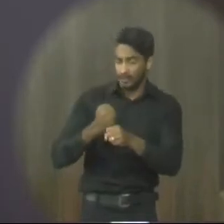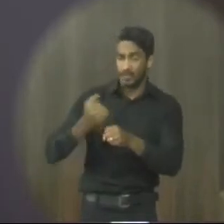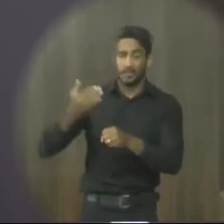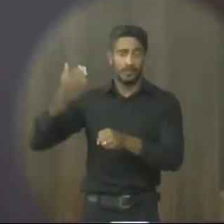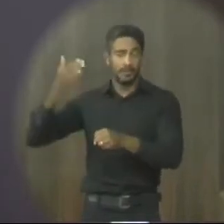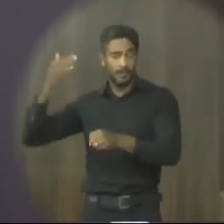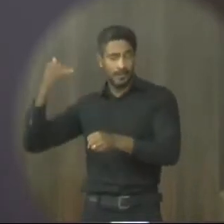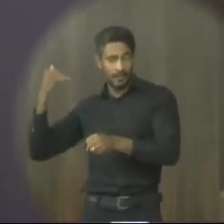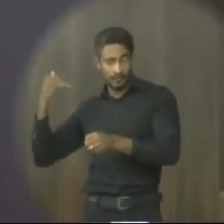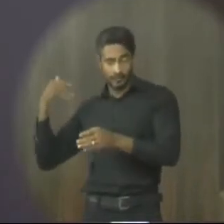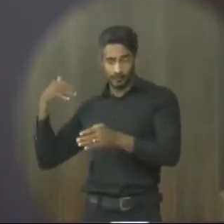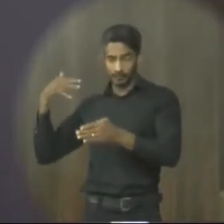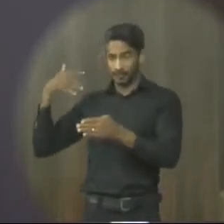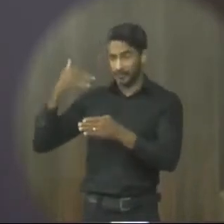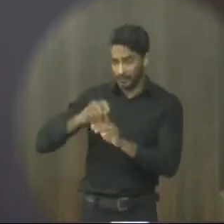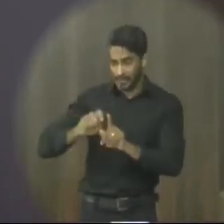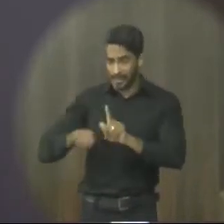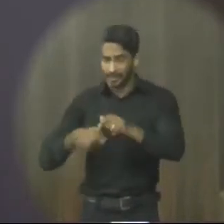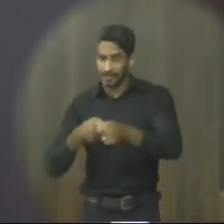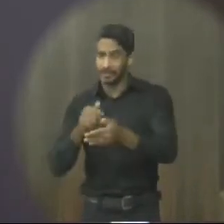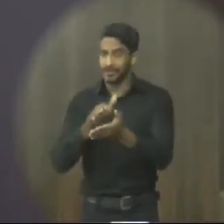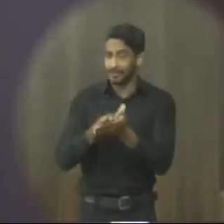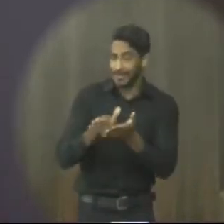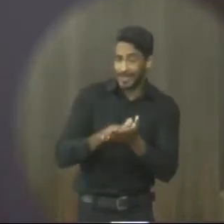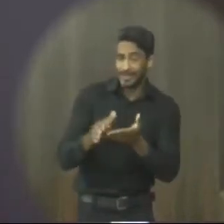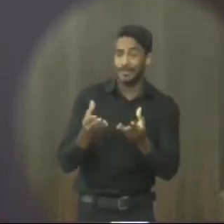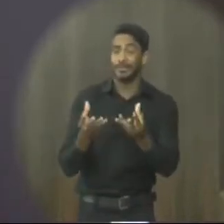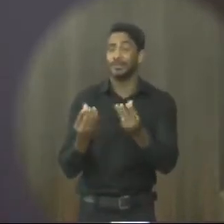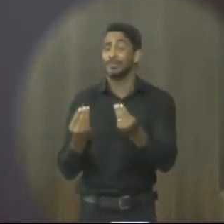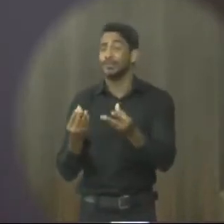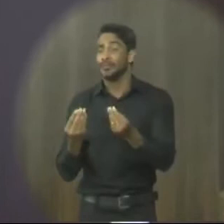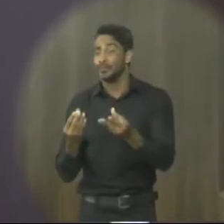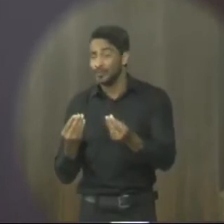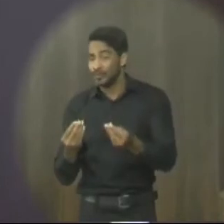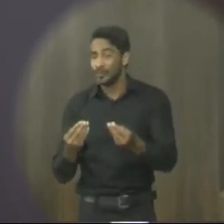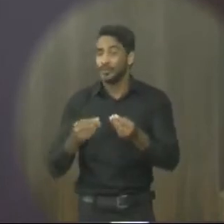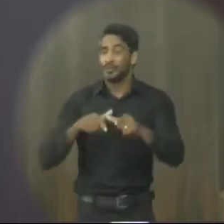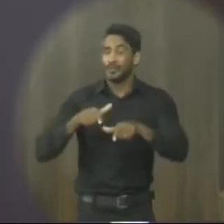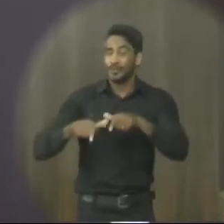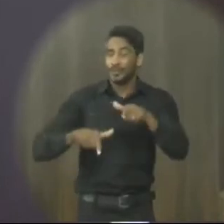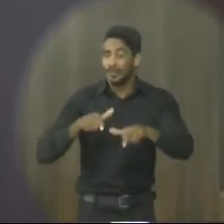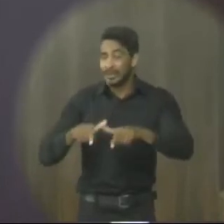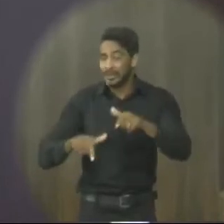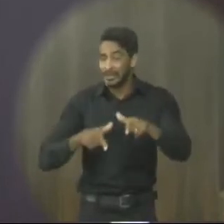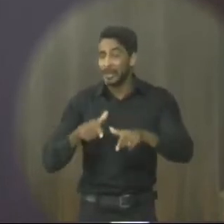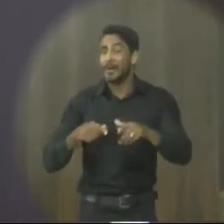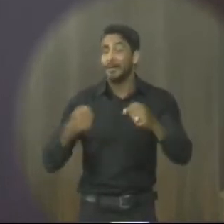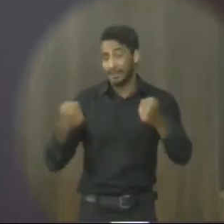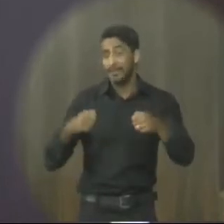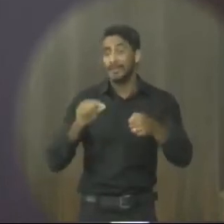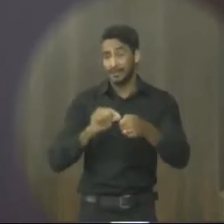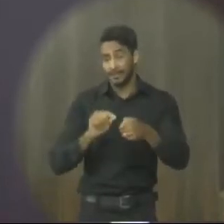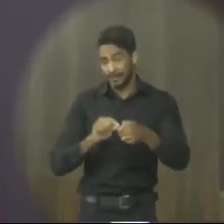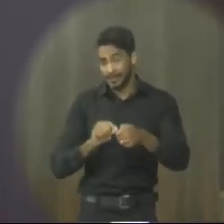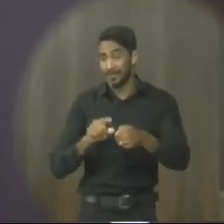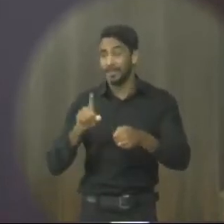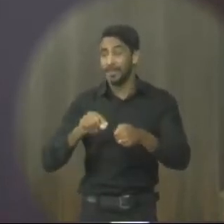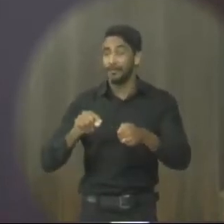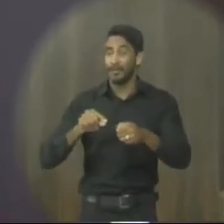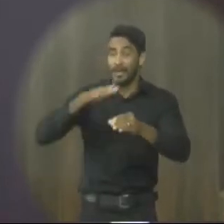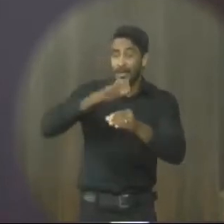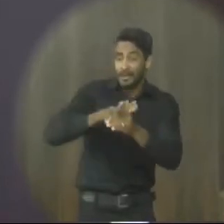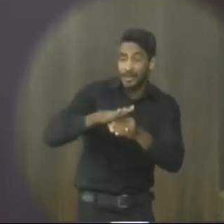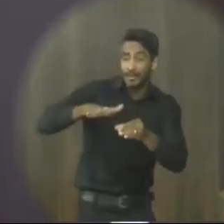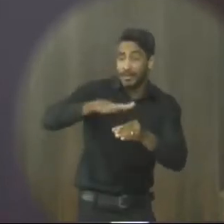ao longo dos anos, as gestões vêm gastando muito com o serviço paliativo que tem que ser feito, que é a operação